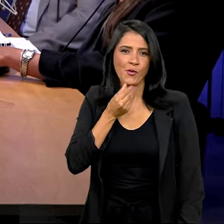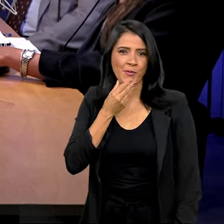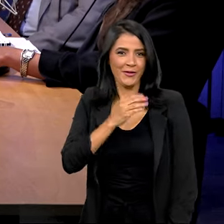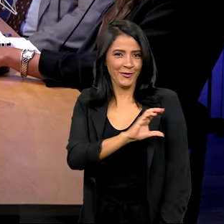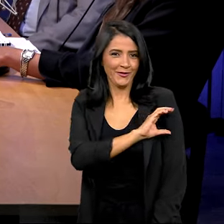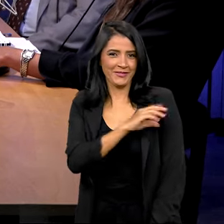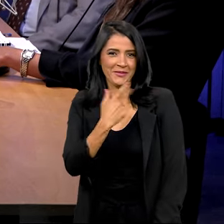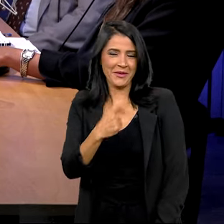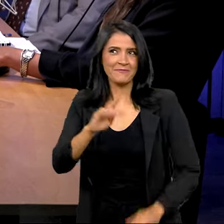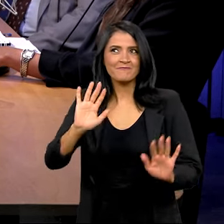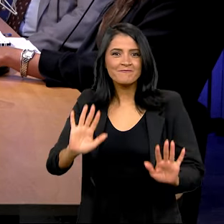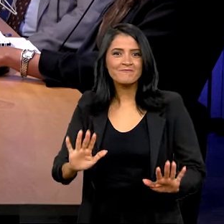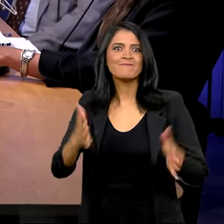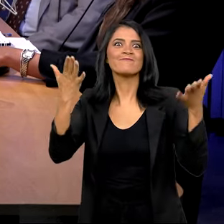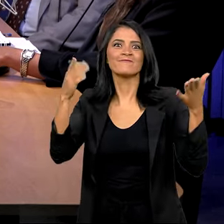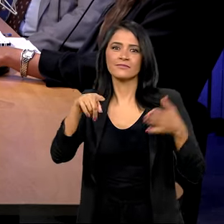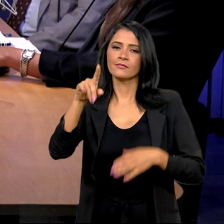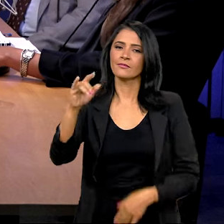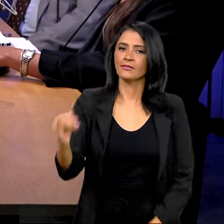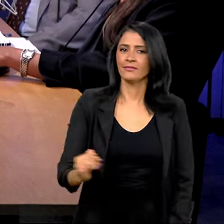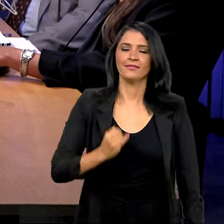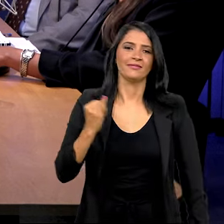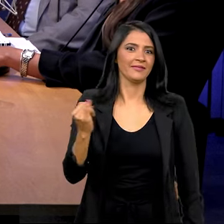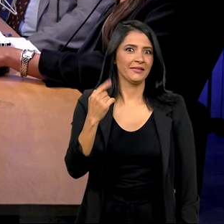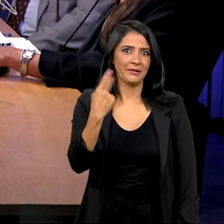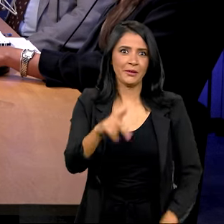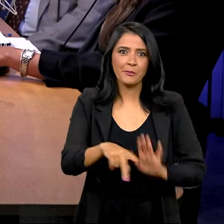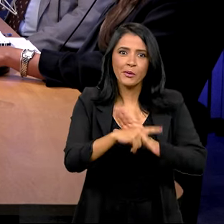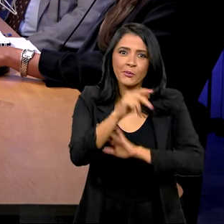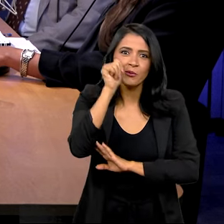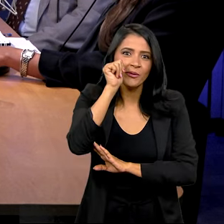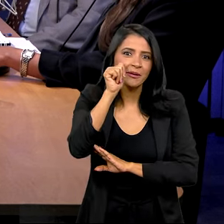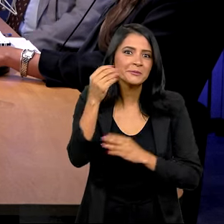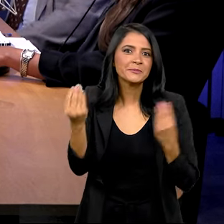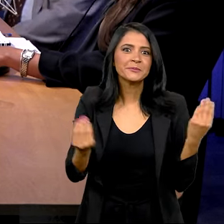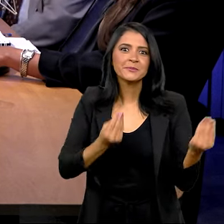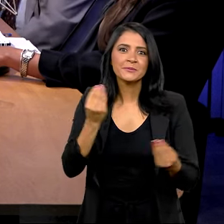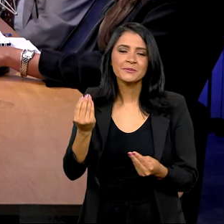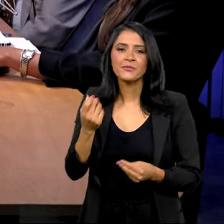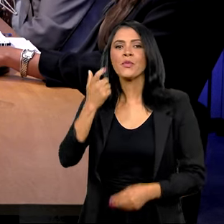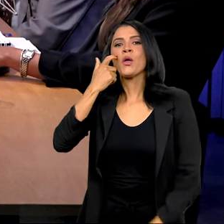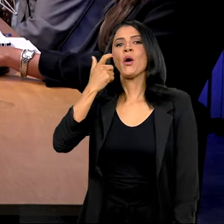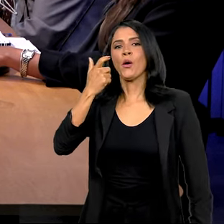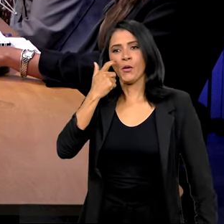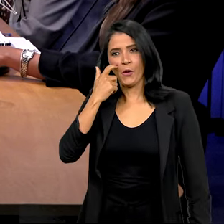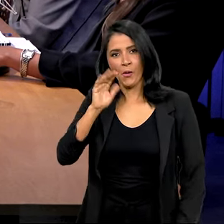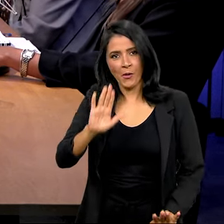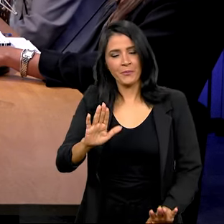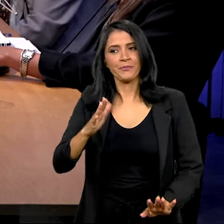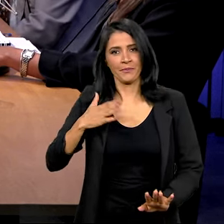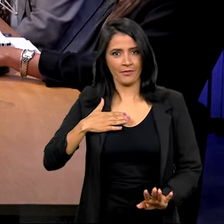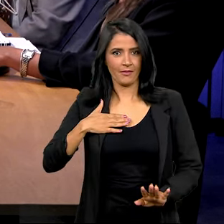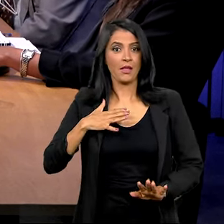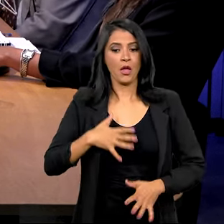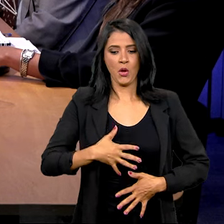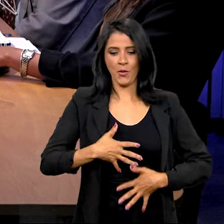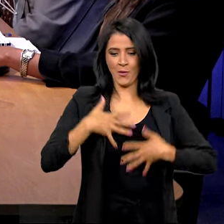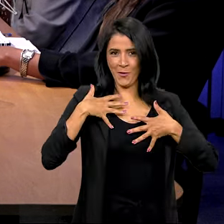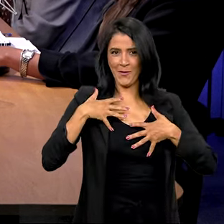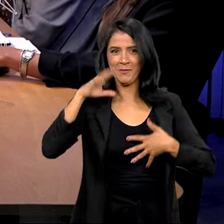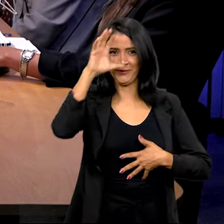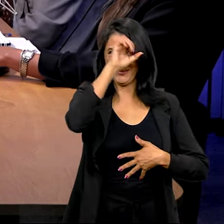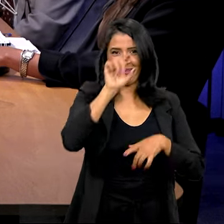coordenação desse evento importantíssimo de mulheres olha Giovana para mim foi uma honra e um